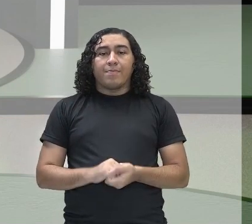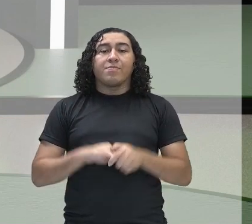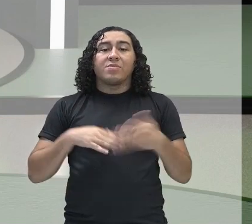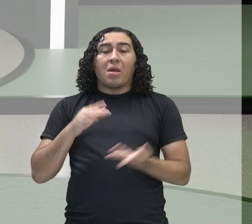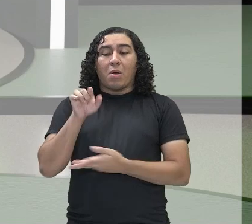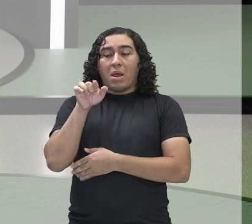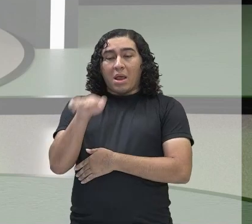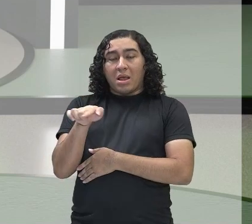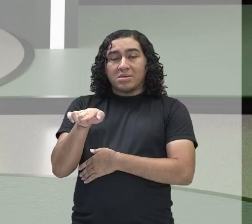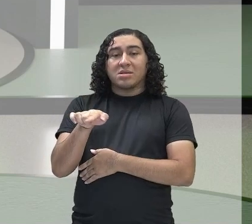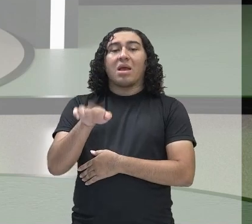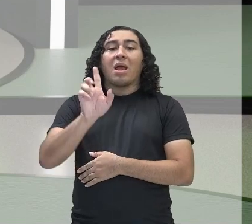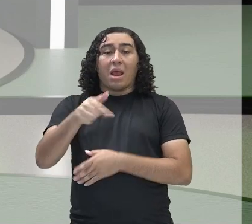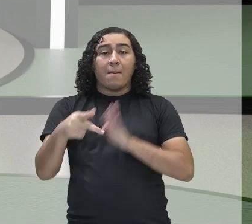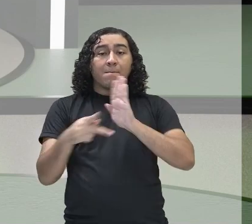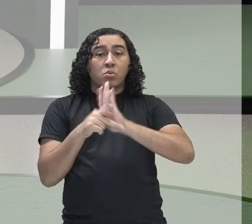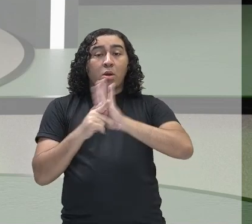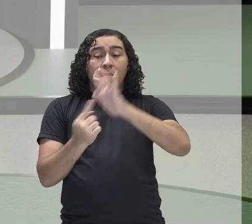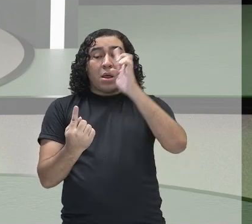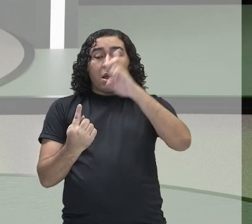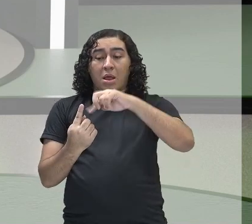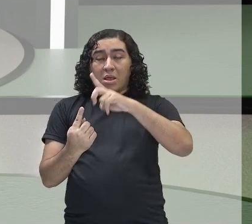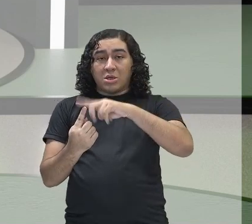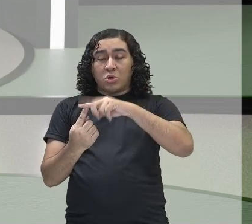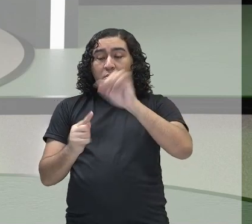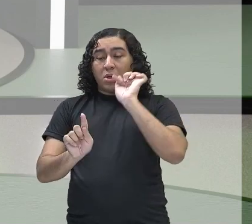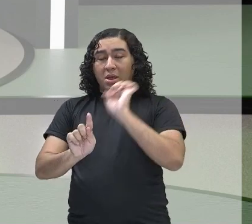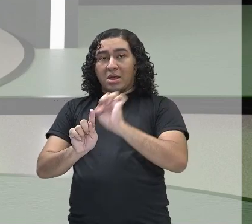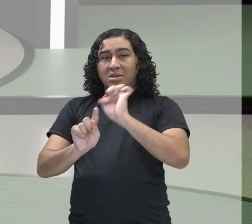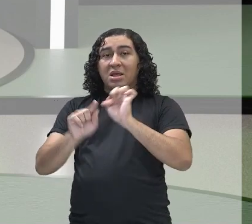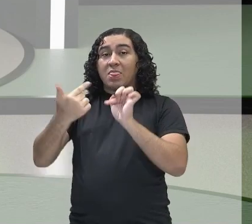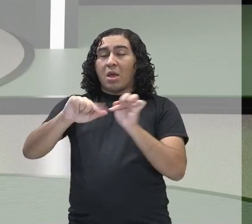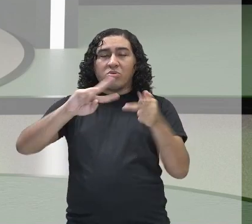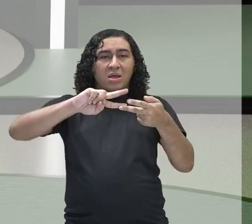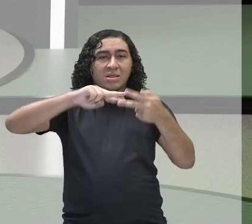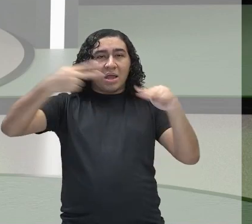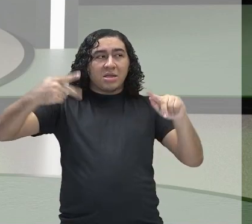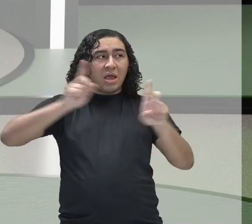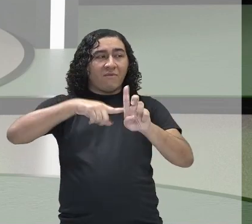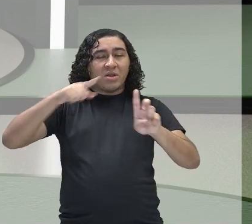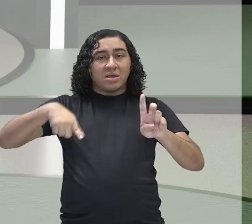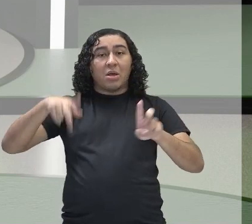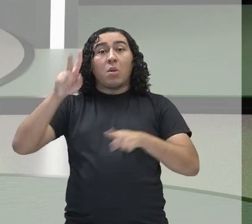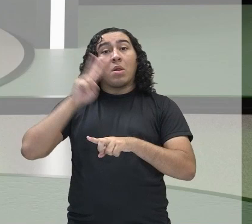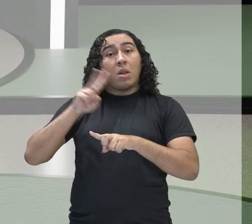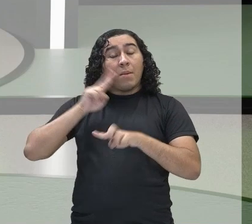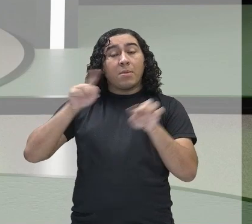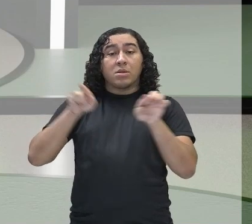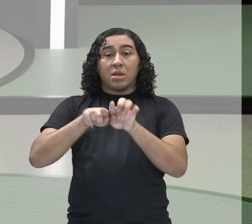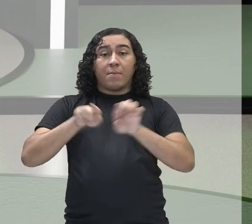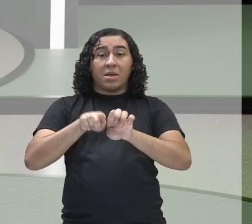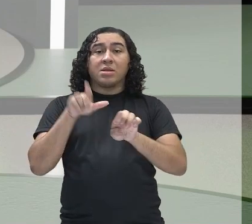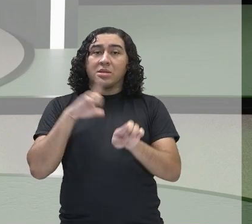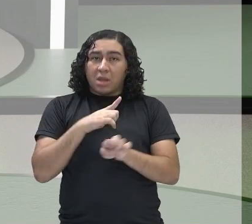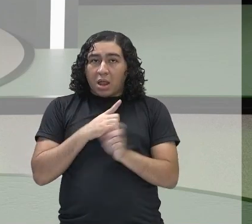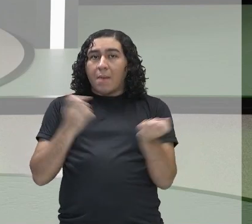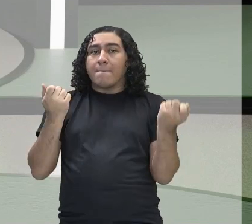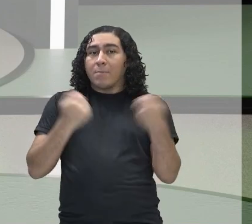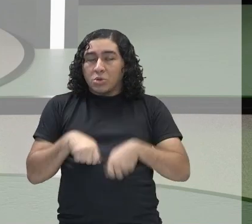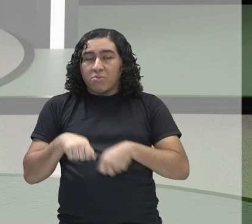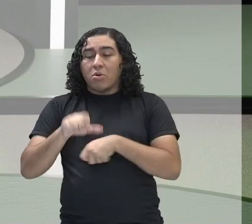aqui é a reprodução assexuada não tem variabilidade genética lembrando também que existem casos de reprodução